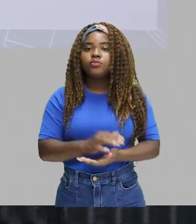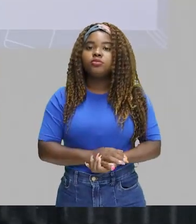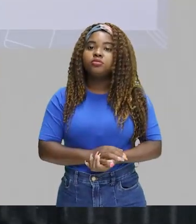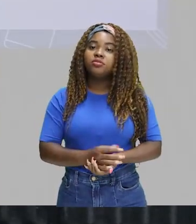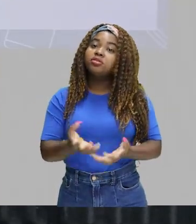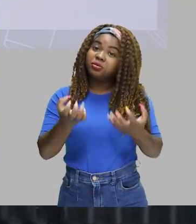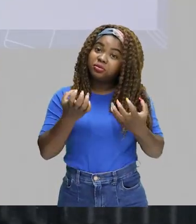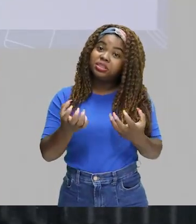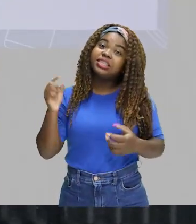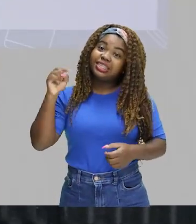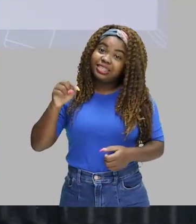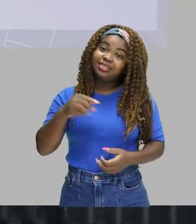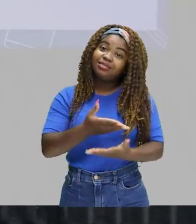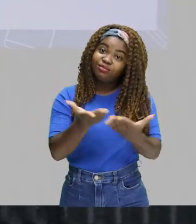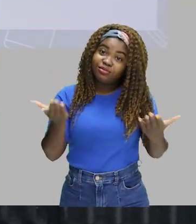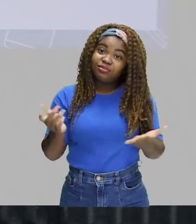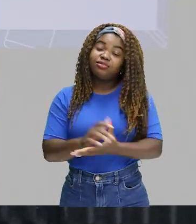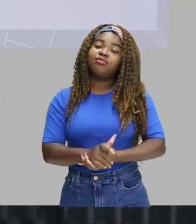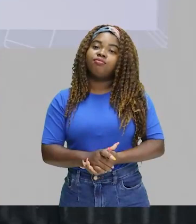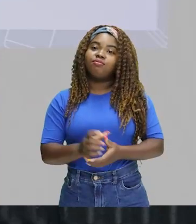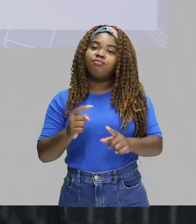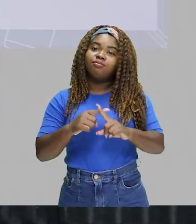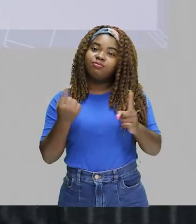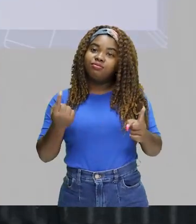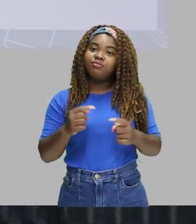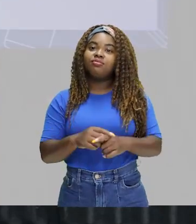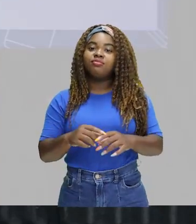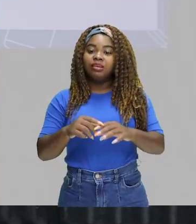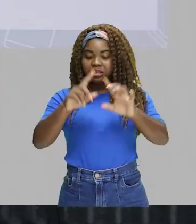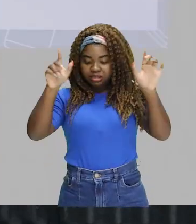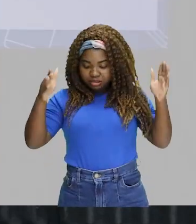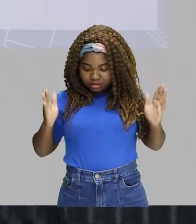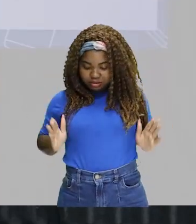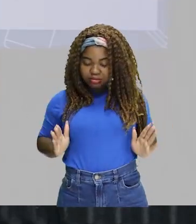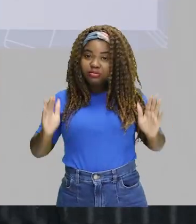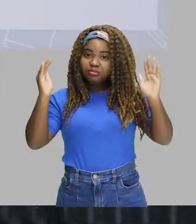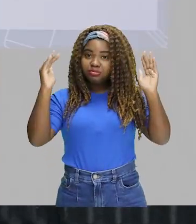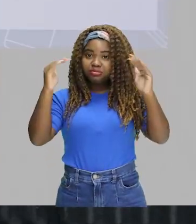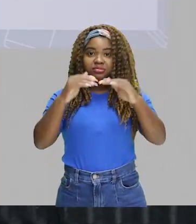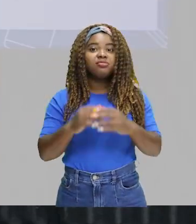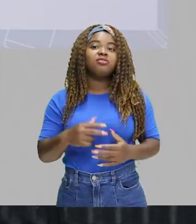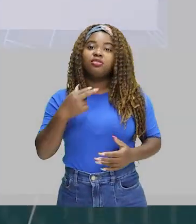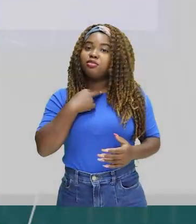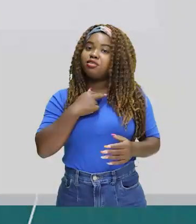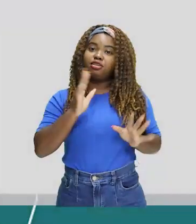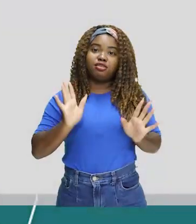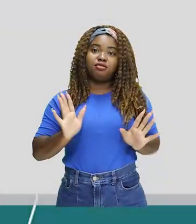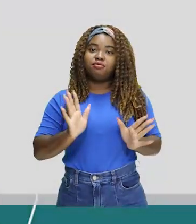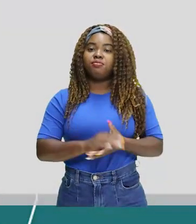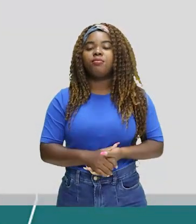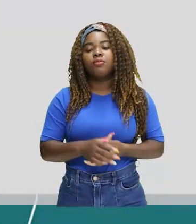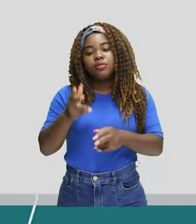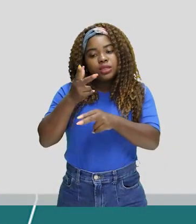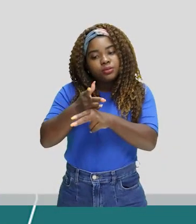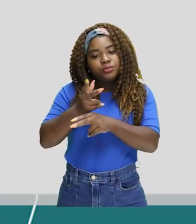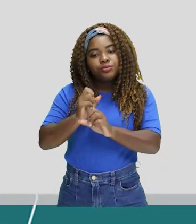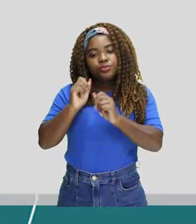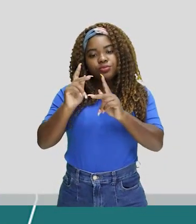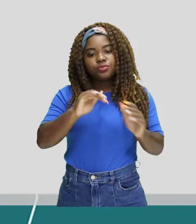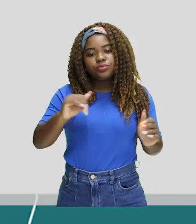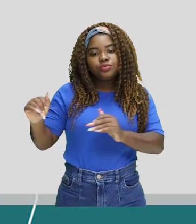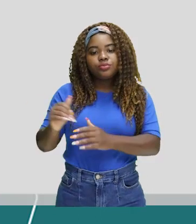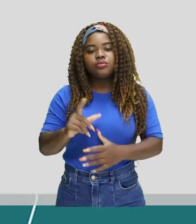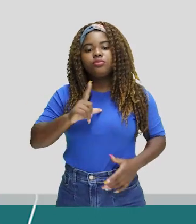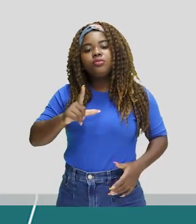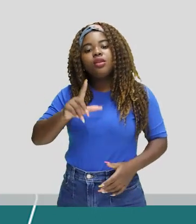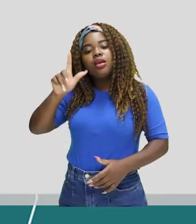poder fazer os movimentos aqui para vocês, mas o enquadramento não deixa. E nós temos o lançamento.